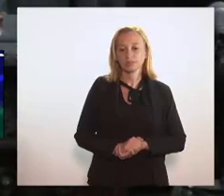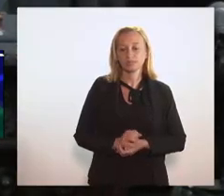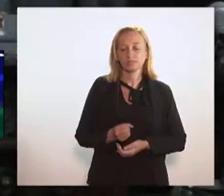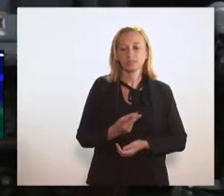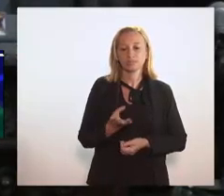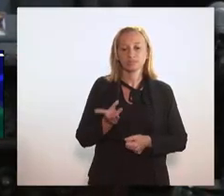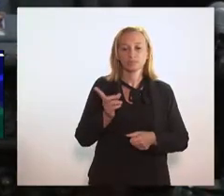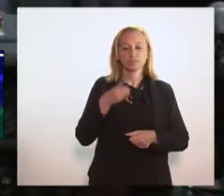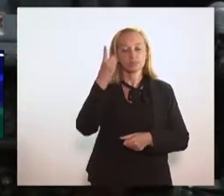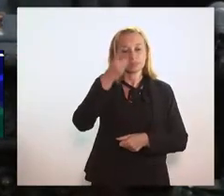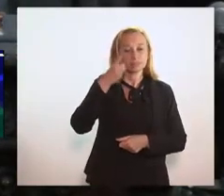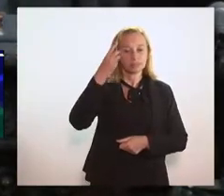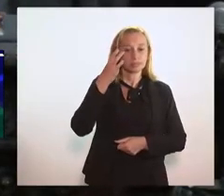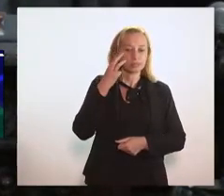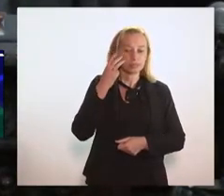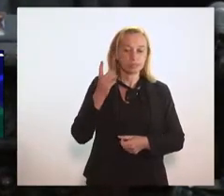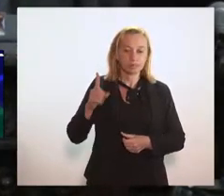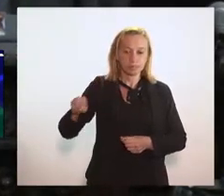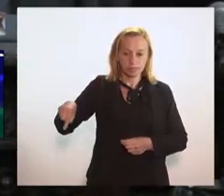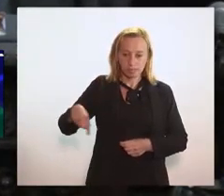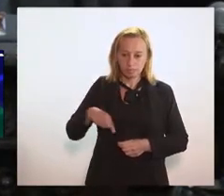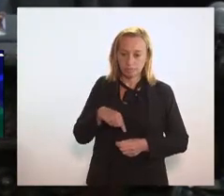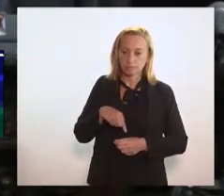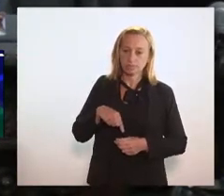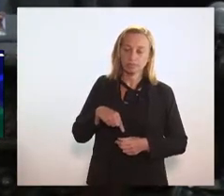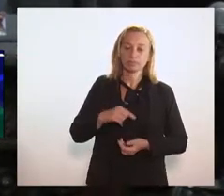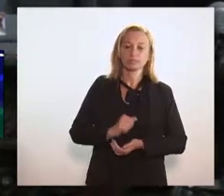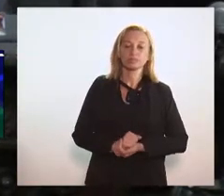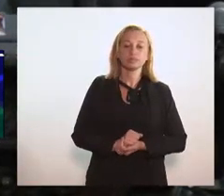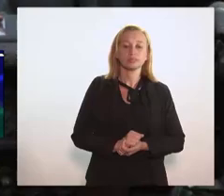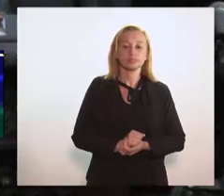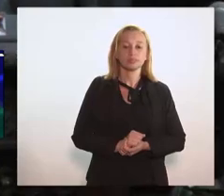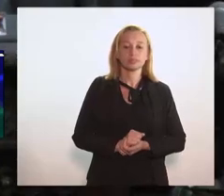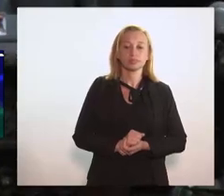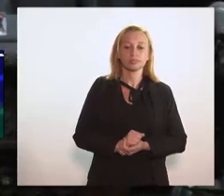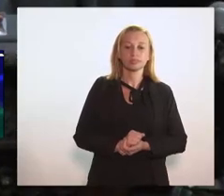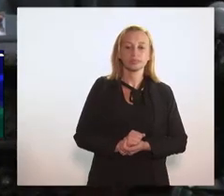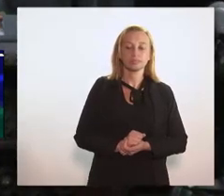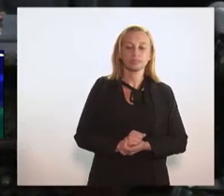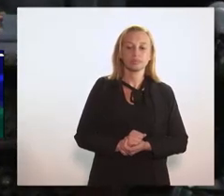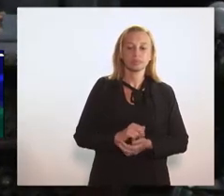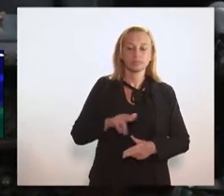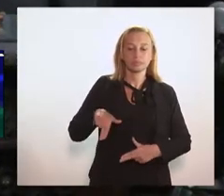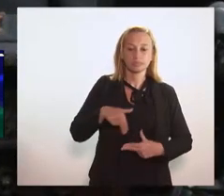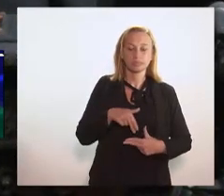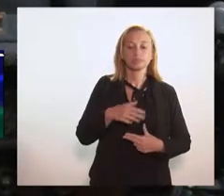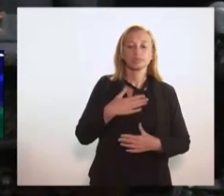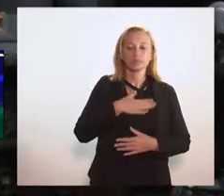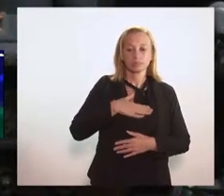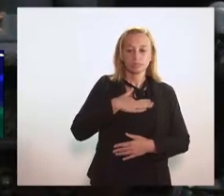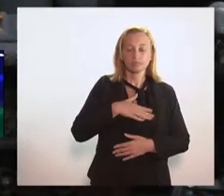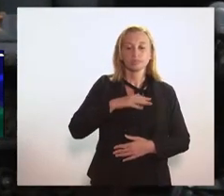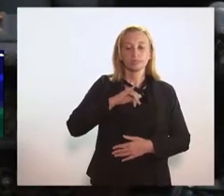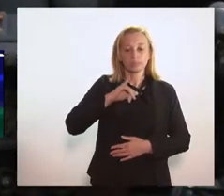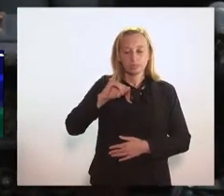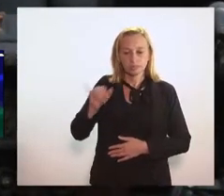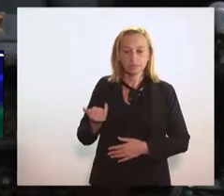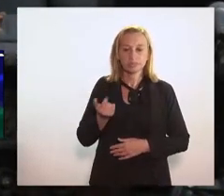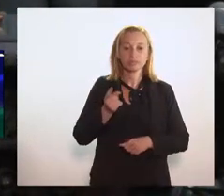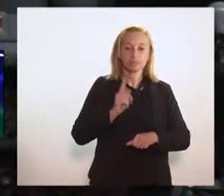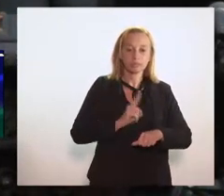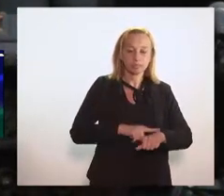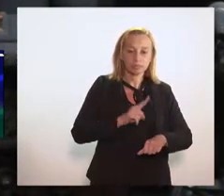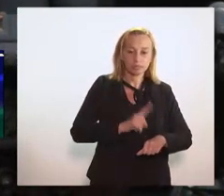Enquanto o deputado Valdec vem se encaminhando aqui à tribuna, gostaria de aproveitar esse